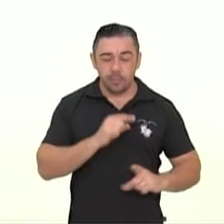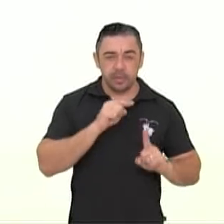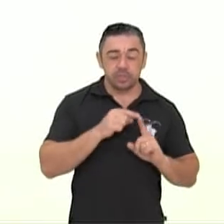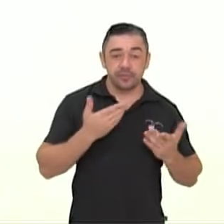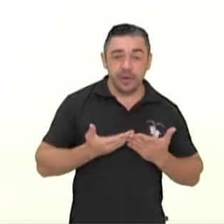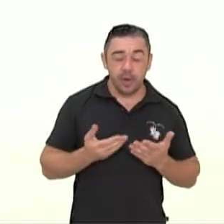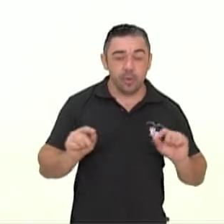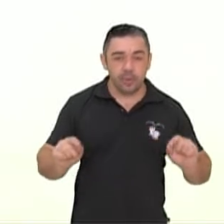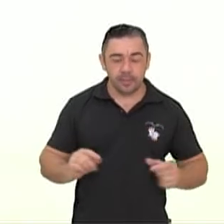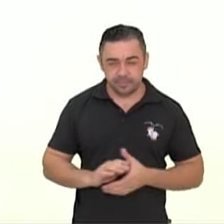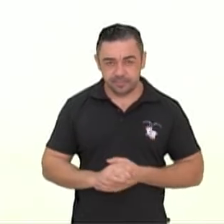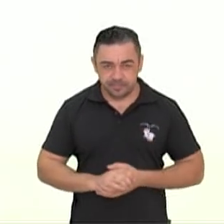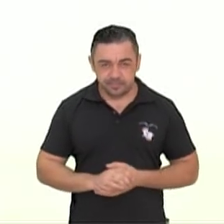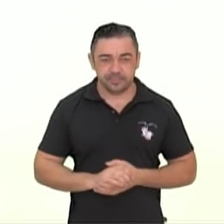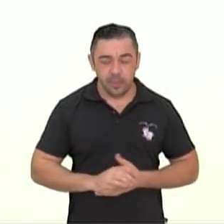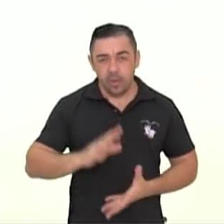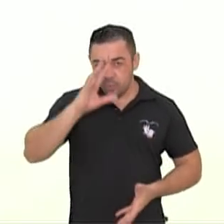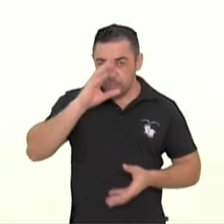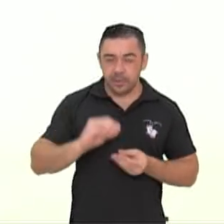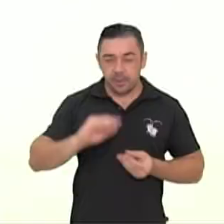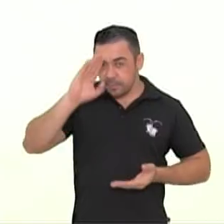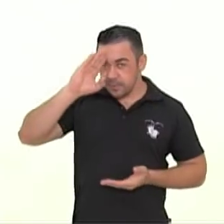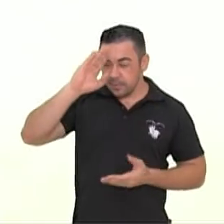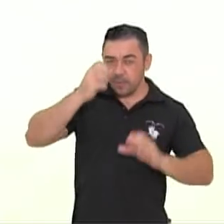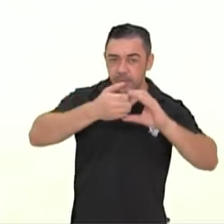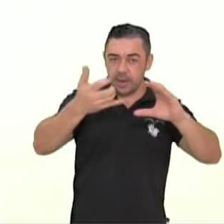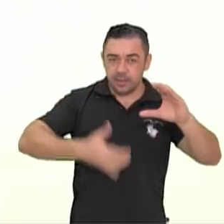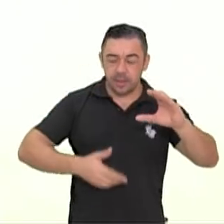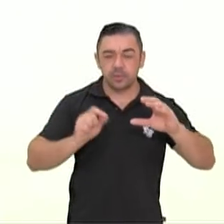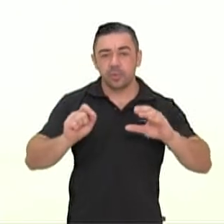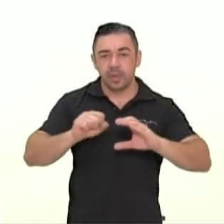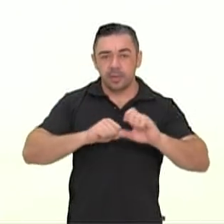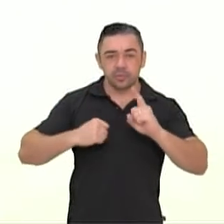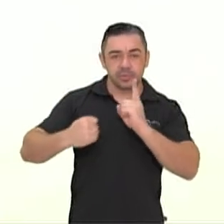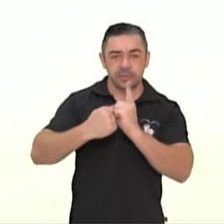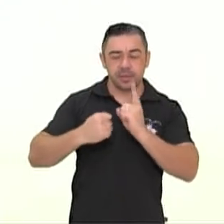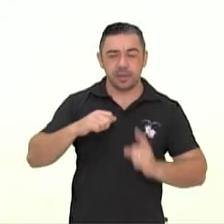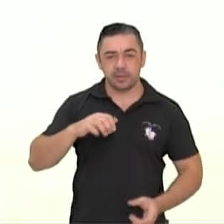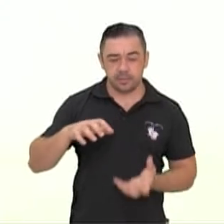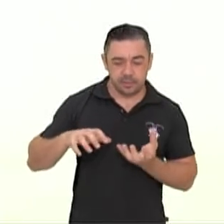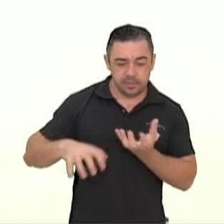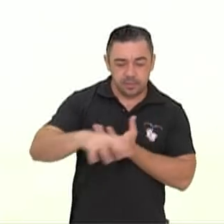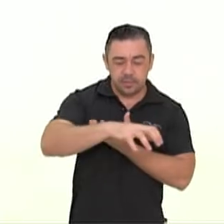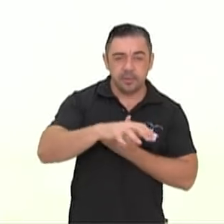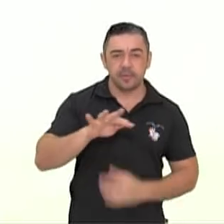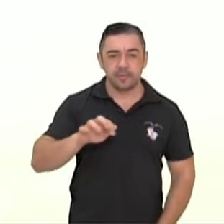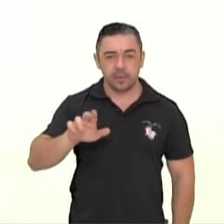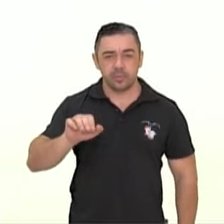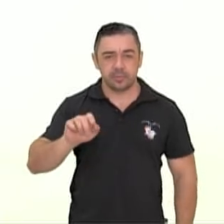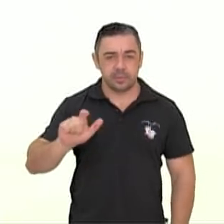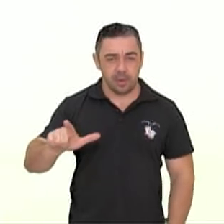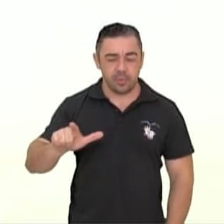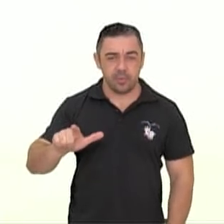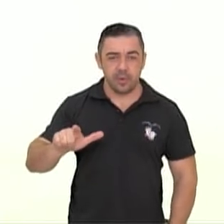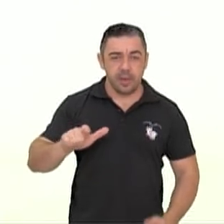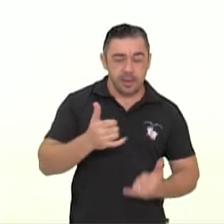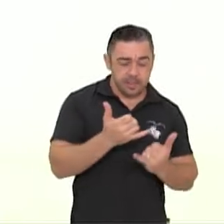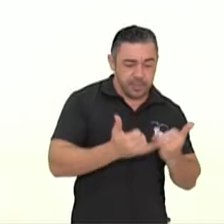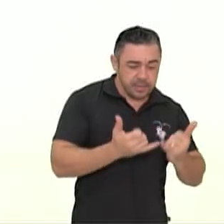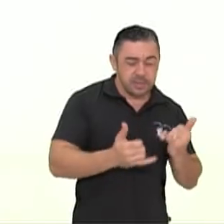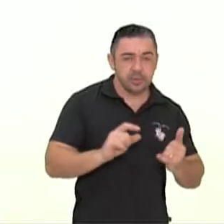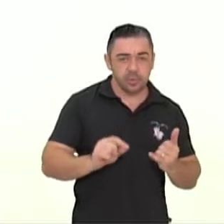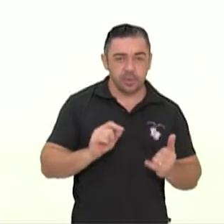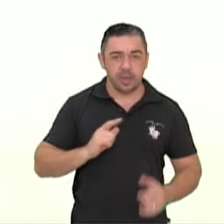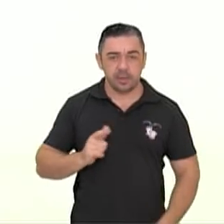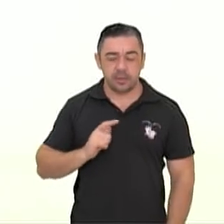aula são compreender as principais características da sociedade feudal e outro, apontar diferenças e semelhanças sociais entre